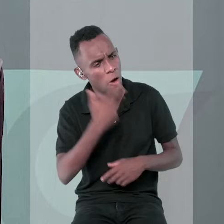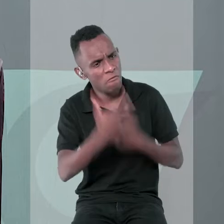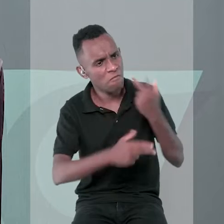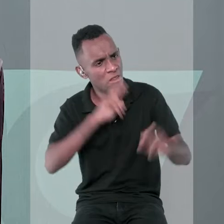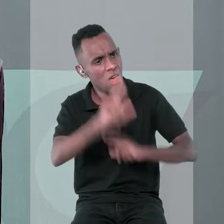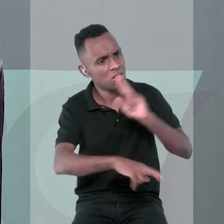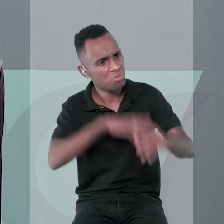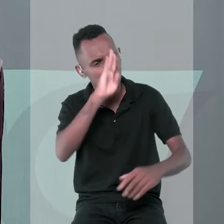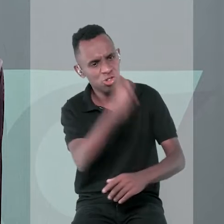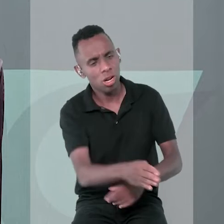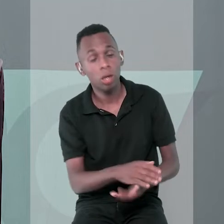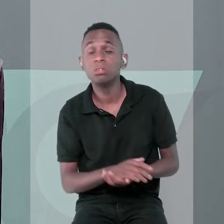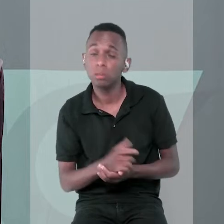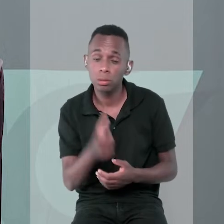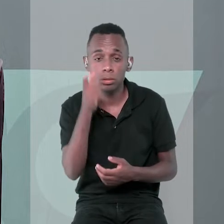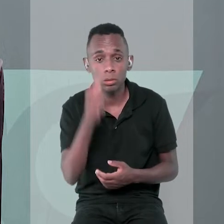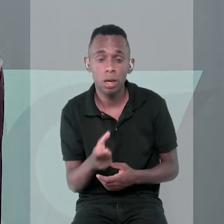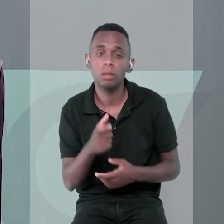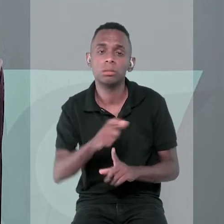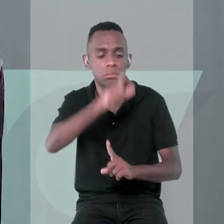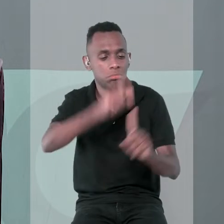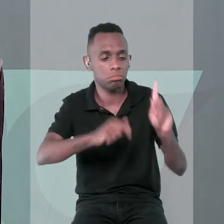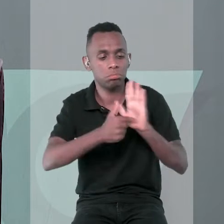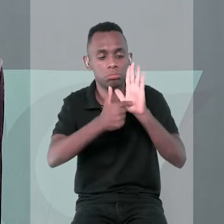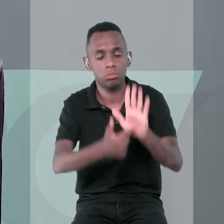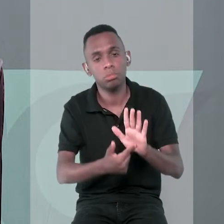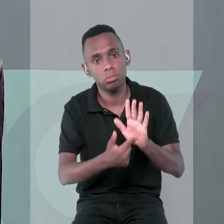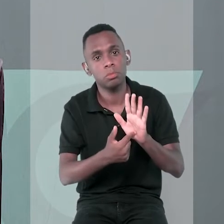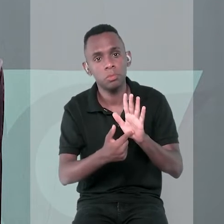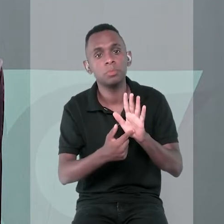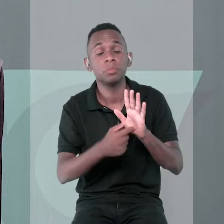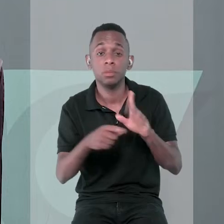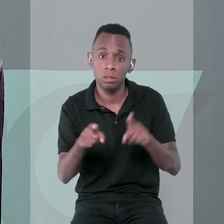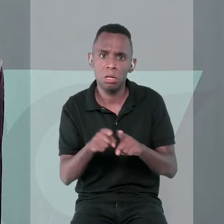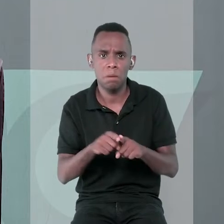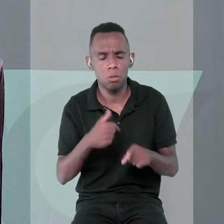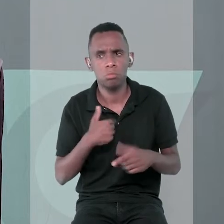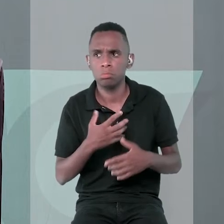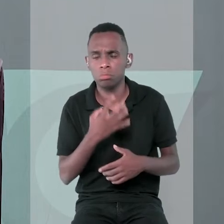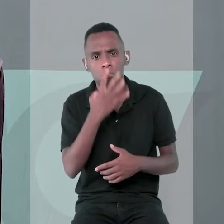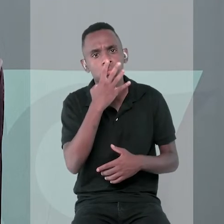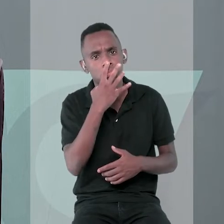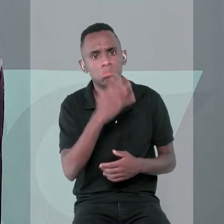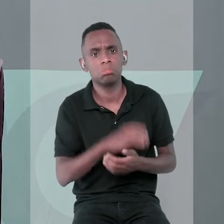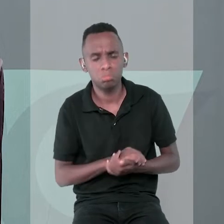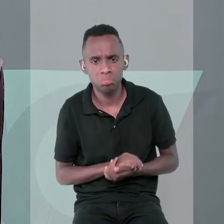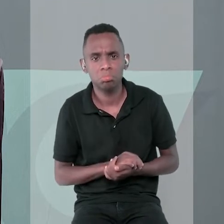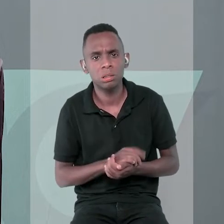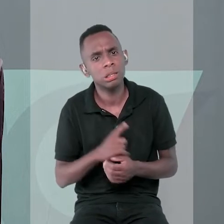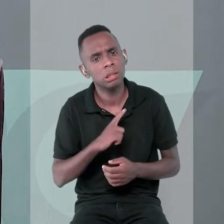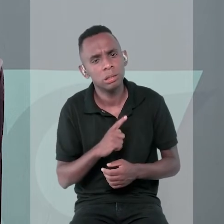Então, é muito interessante trazer essa personagem que também me surpreendeu, né? Que a gente tem uma